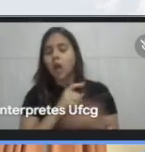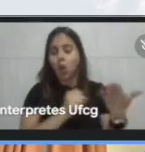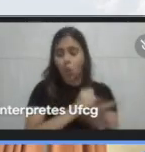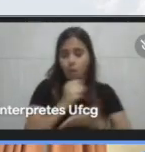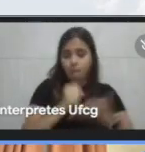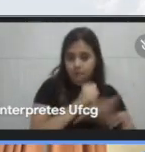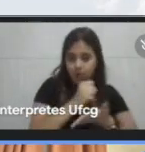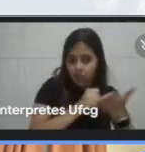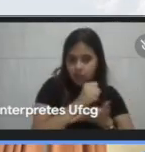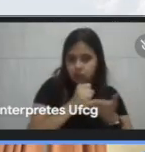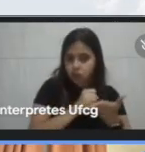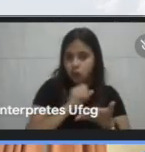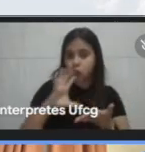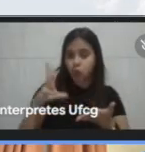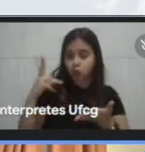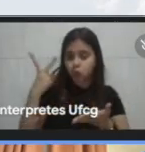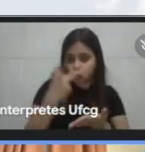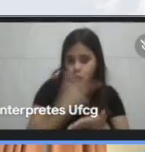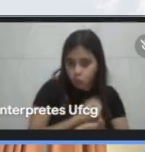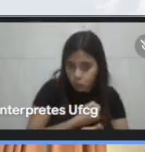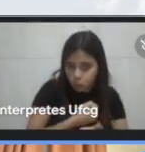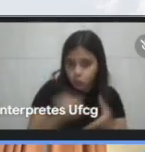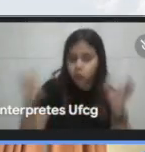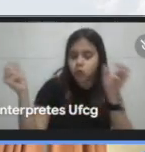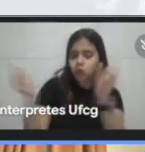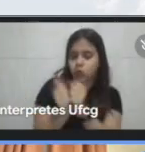seria a simulação com todas as variáveis, que seria essa